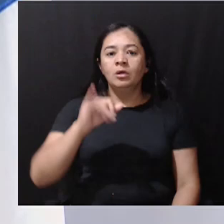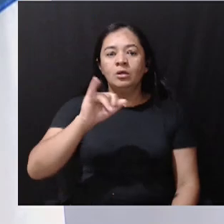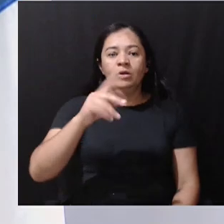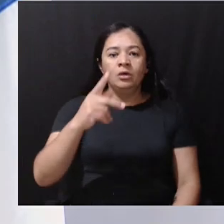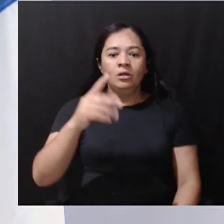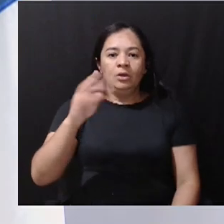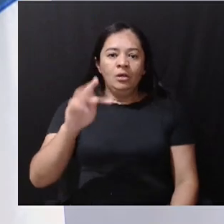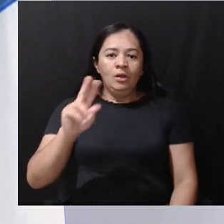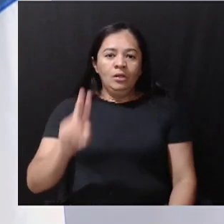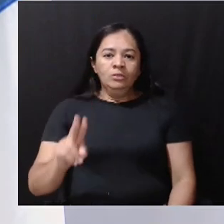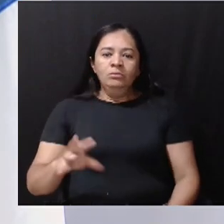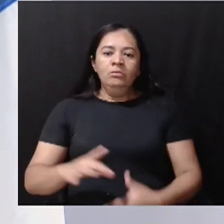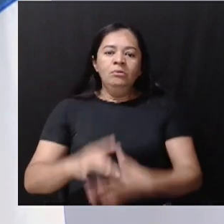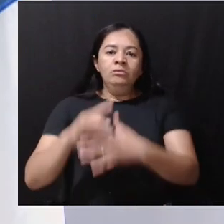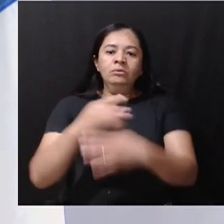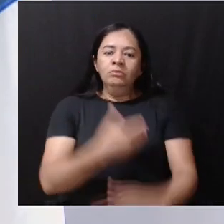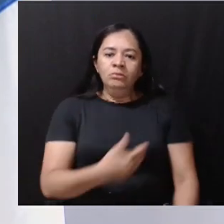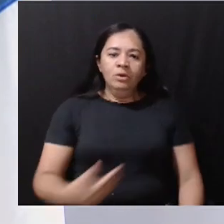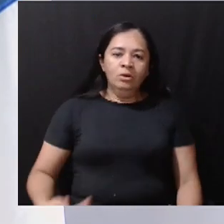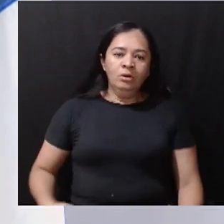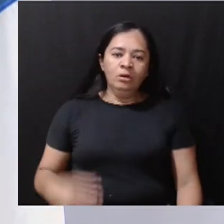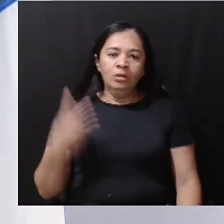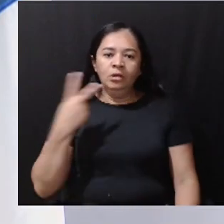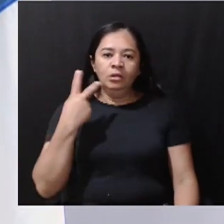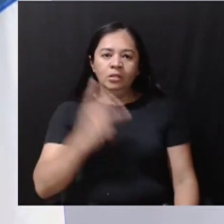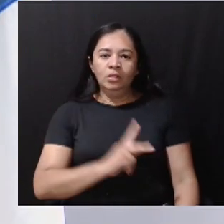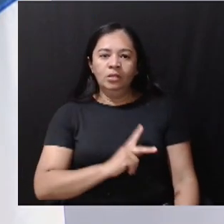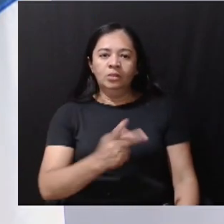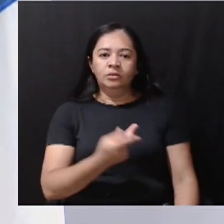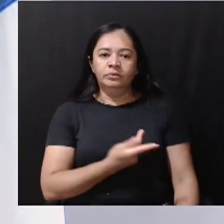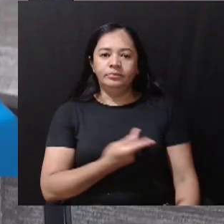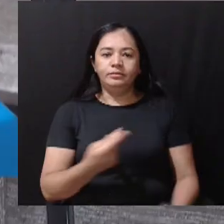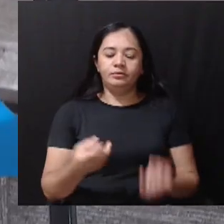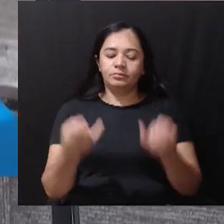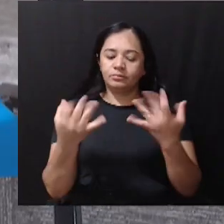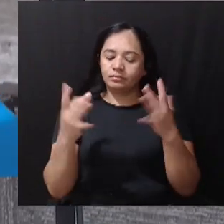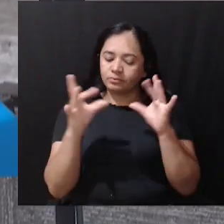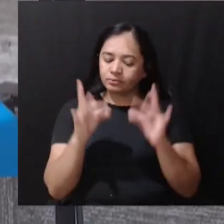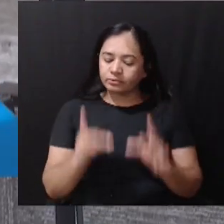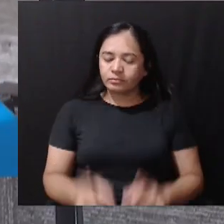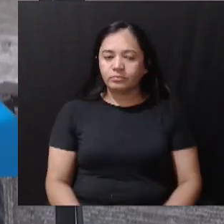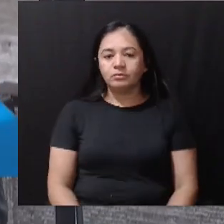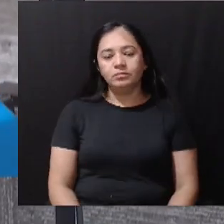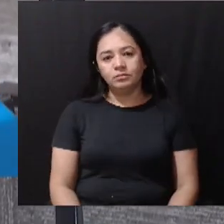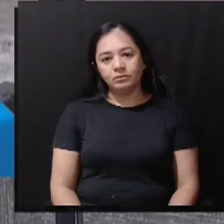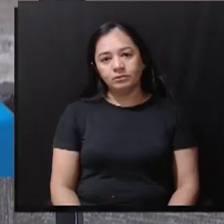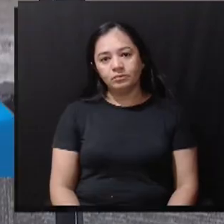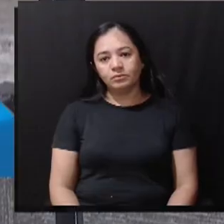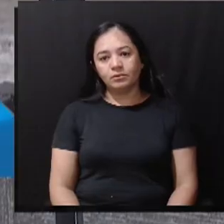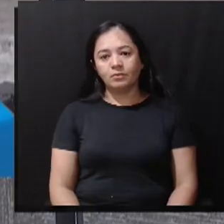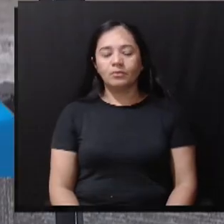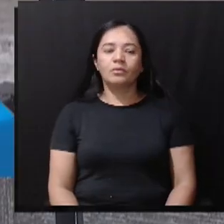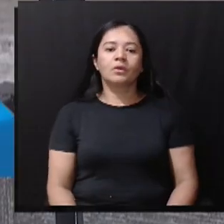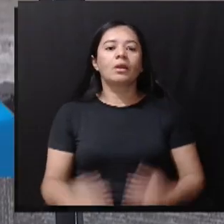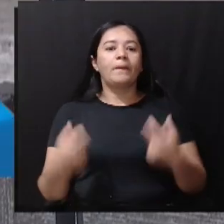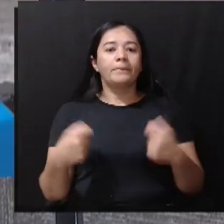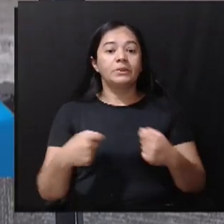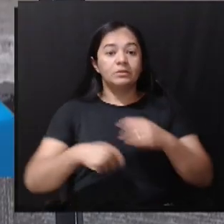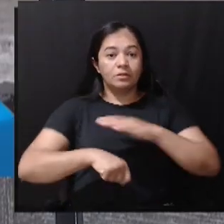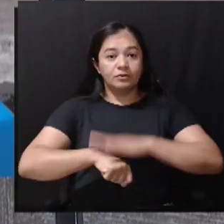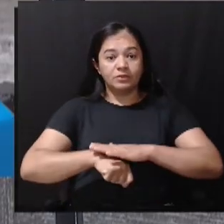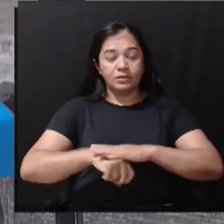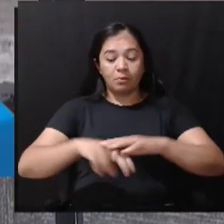de governo na Câmara, vereador Paulo Haddad, detalhou a proposta. Isso se faz necessário até por uma